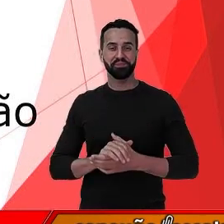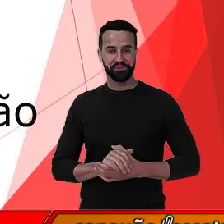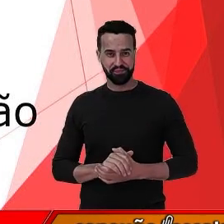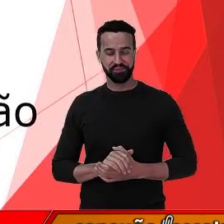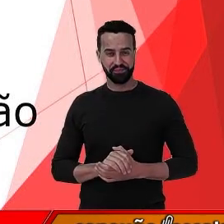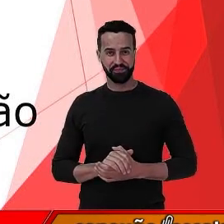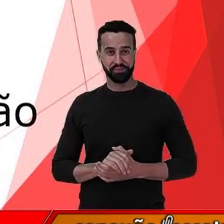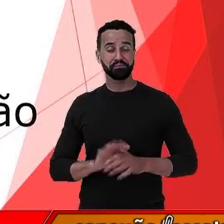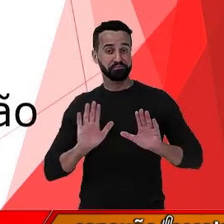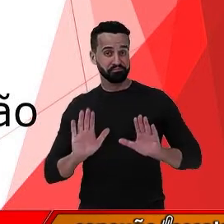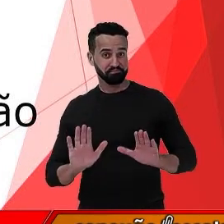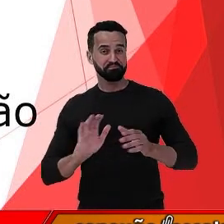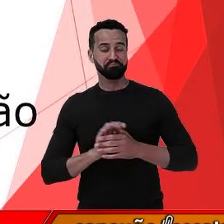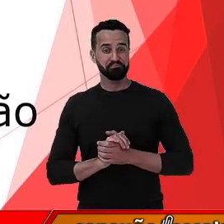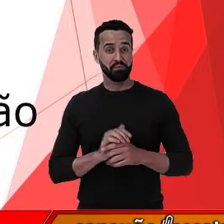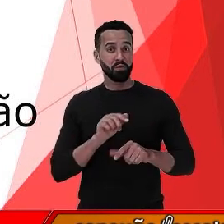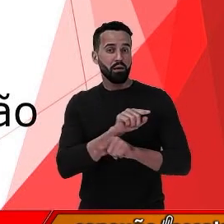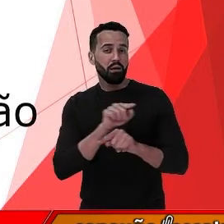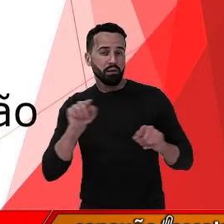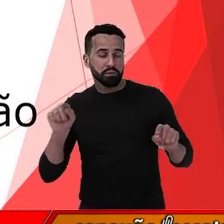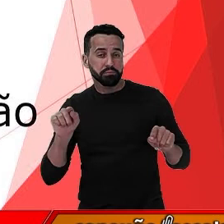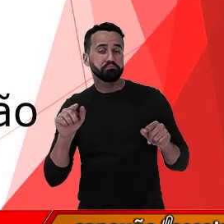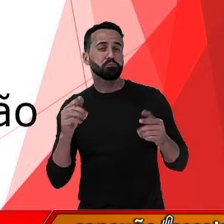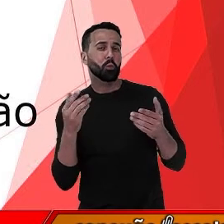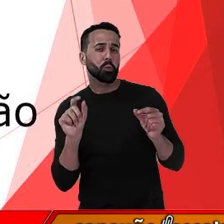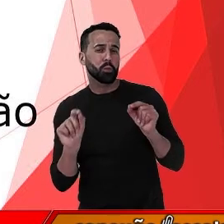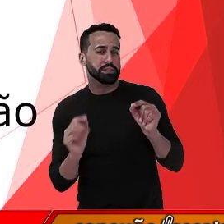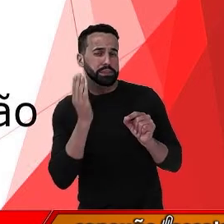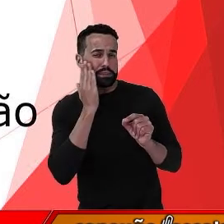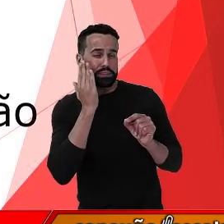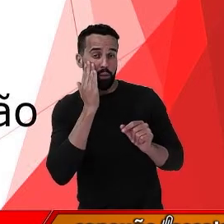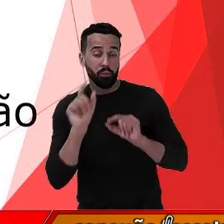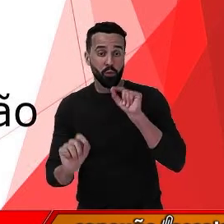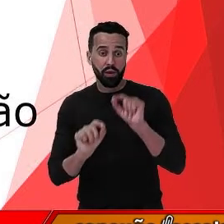asiático. Meus amigos, algo próximo de